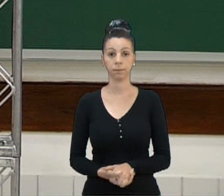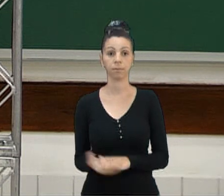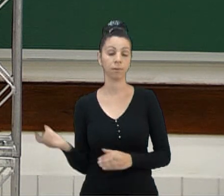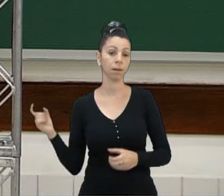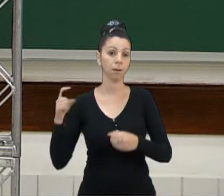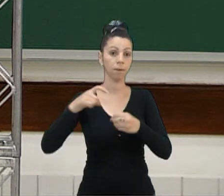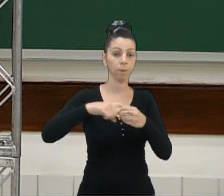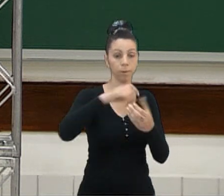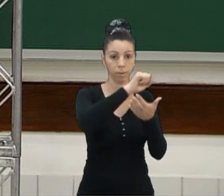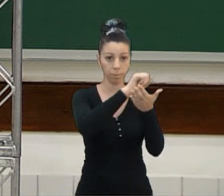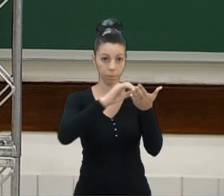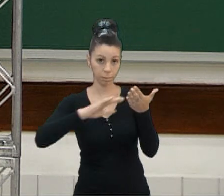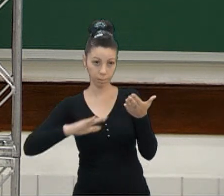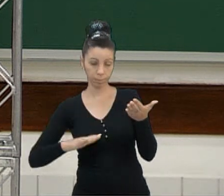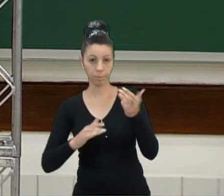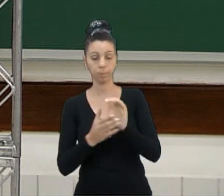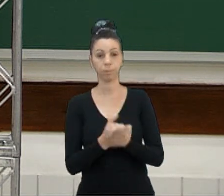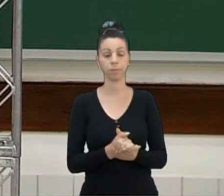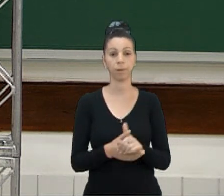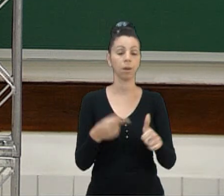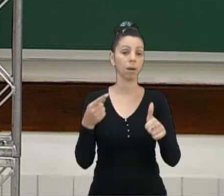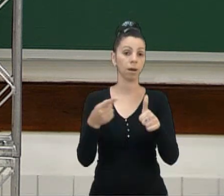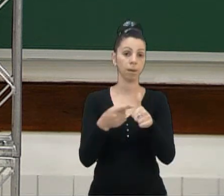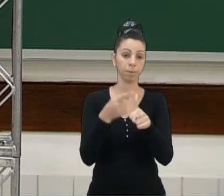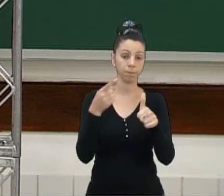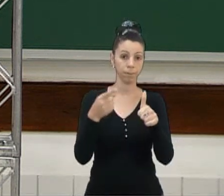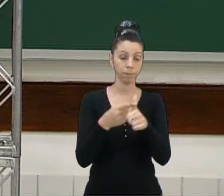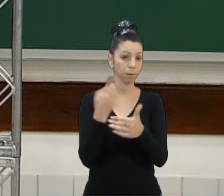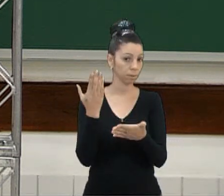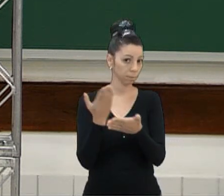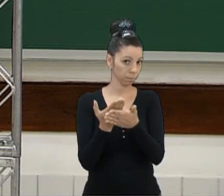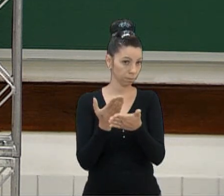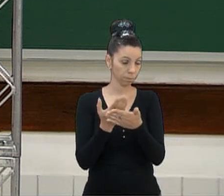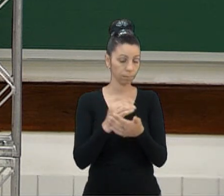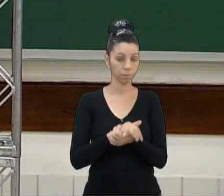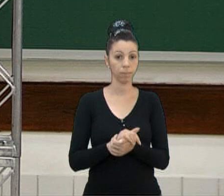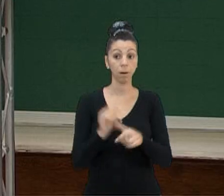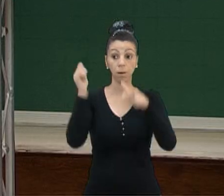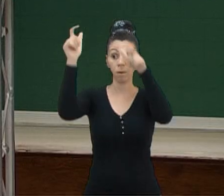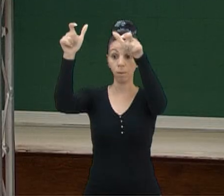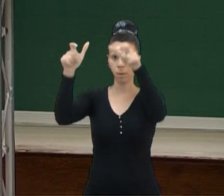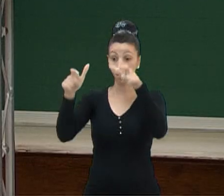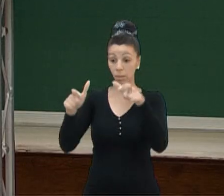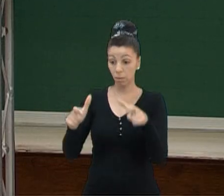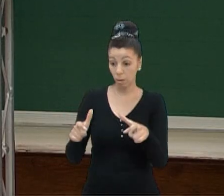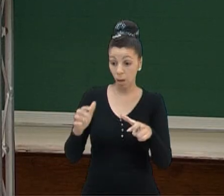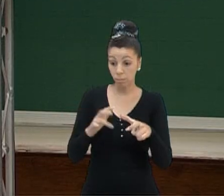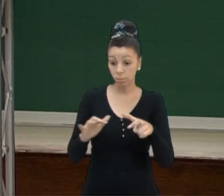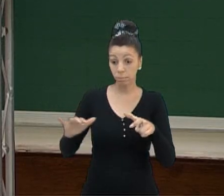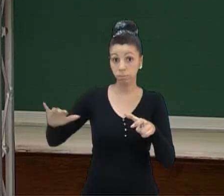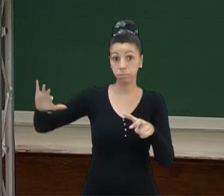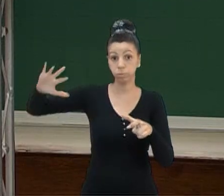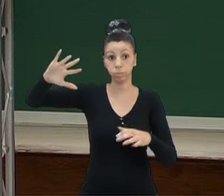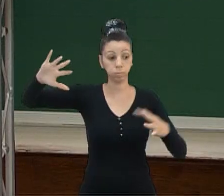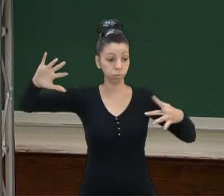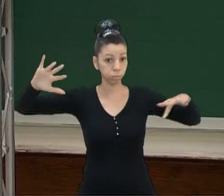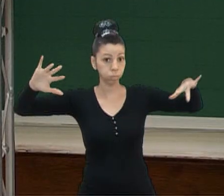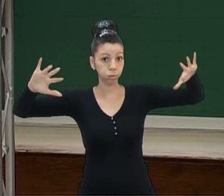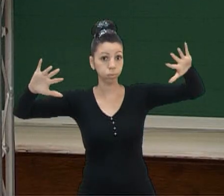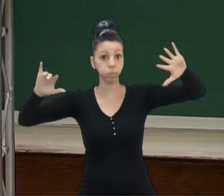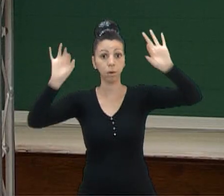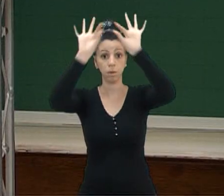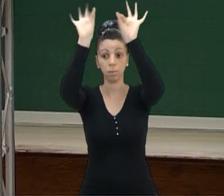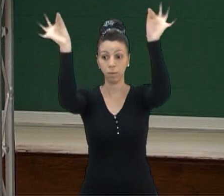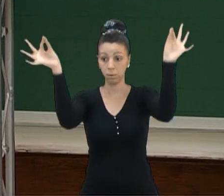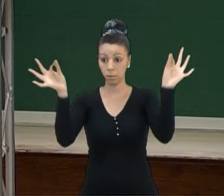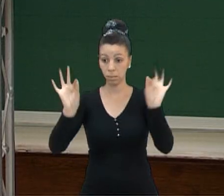Voltamos com o exercício ali sobre essa primeira parte da aula, localização, né, os limites geográficos